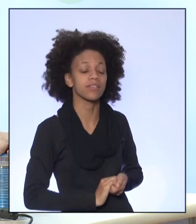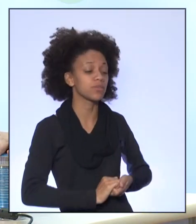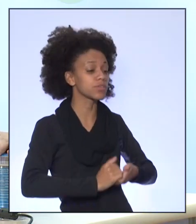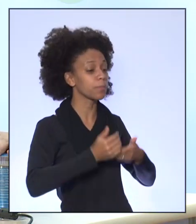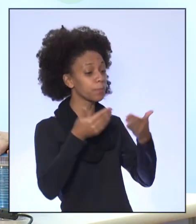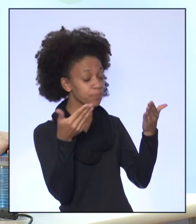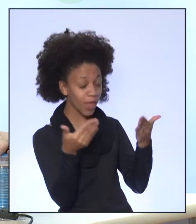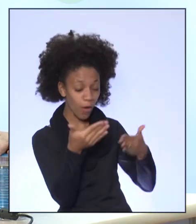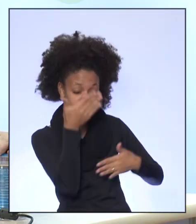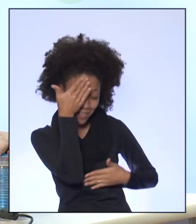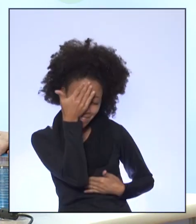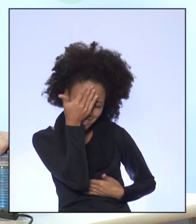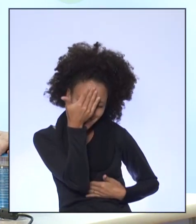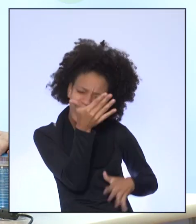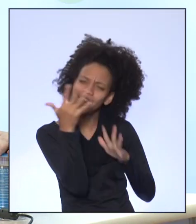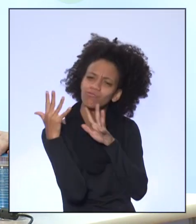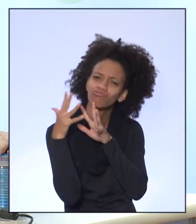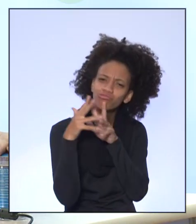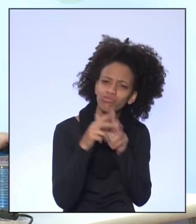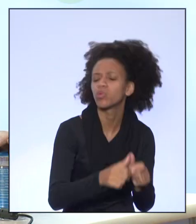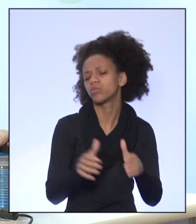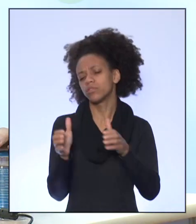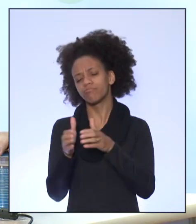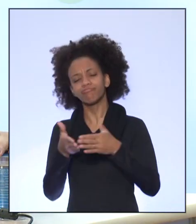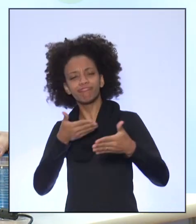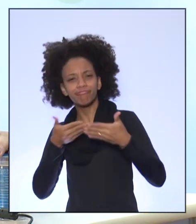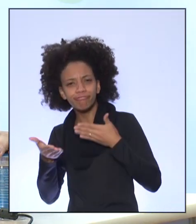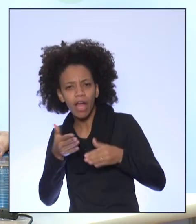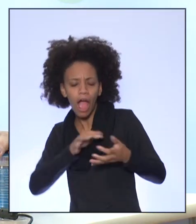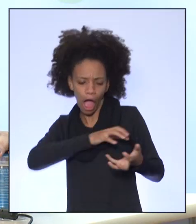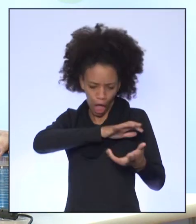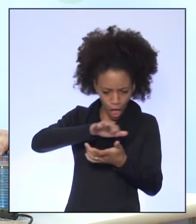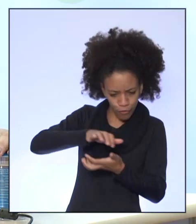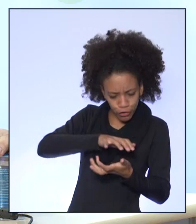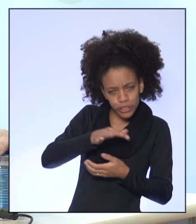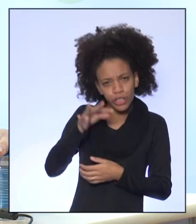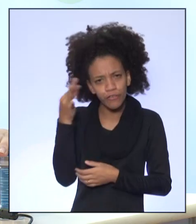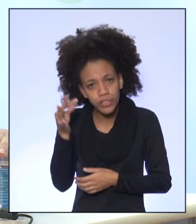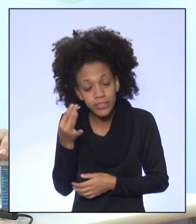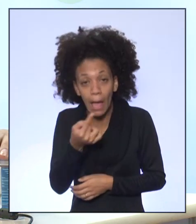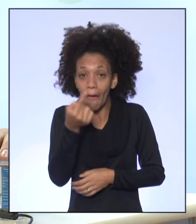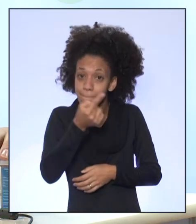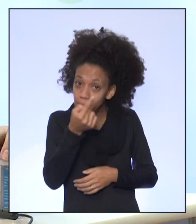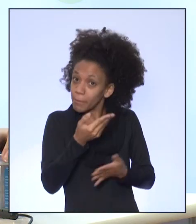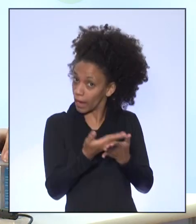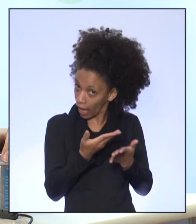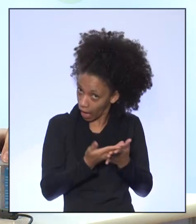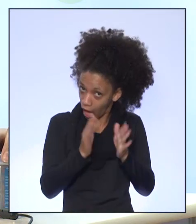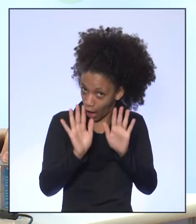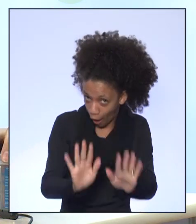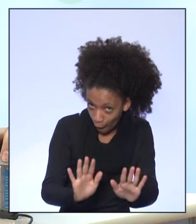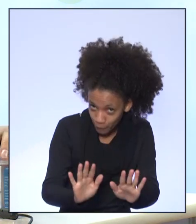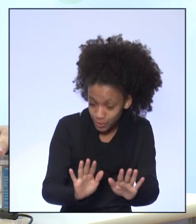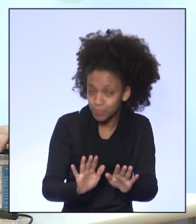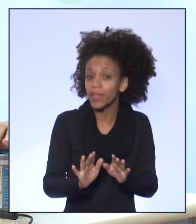no chat, pela nossa aula sobre Revolução Francesa. Essa é a nossa primeira aula de Revolução Francesa, vamos lembrar. Nós vamos